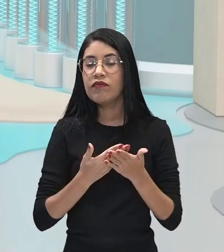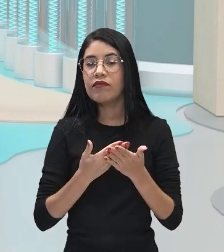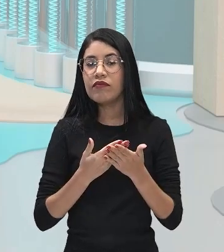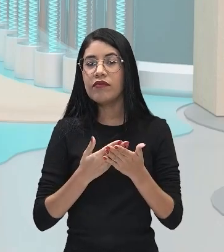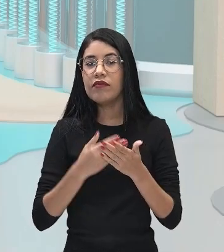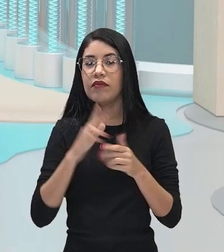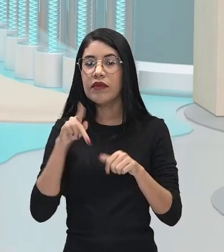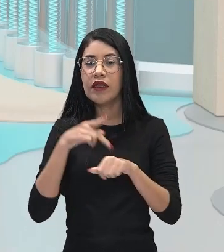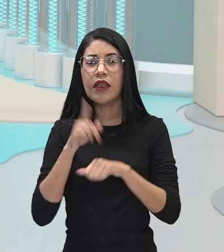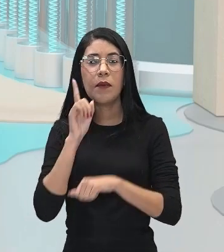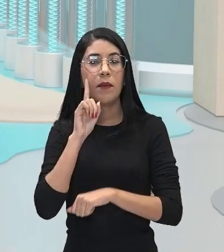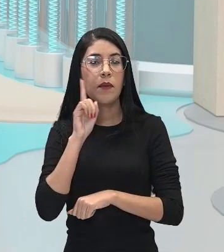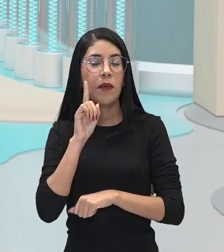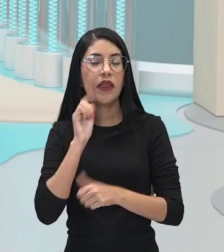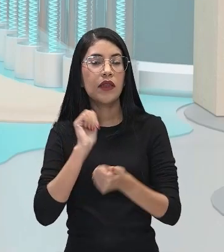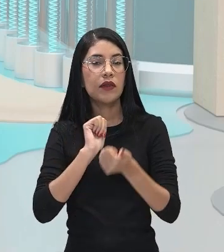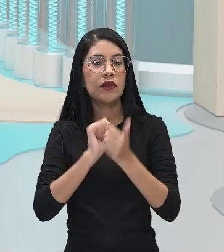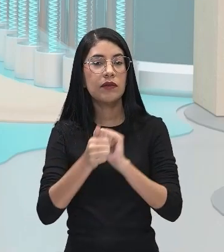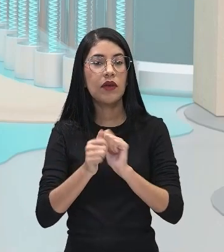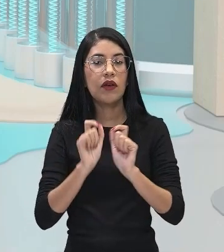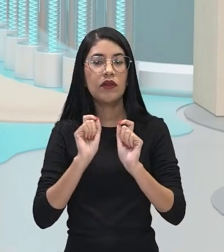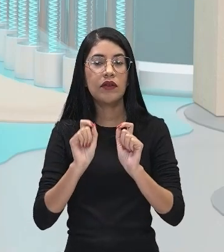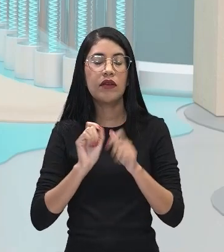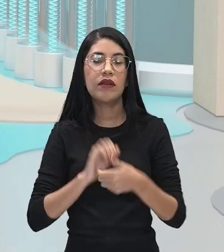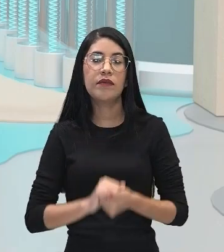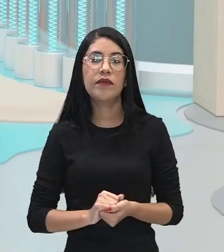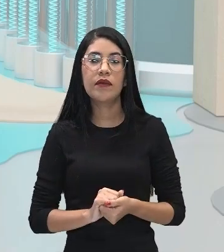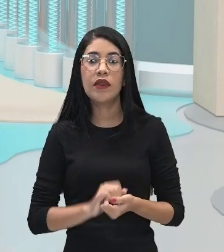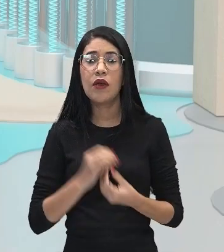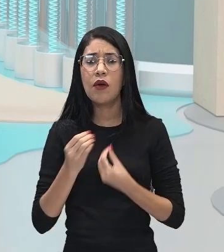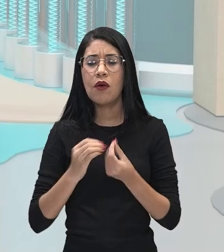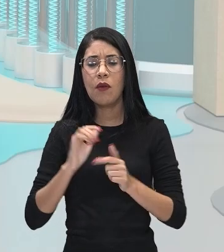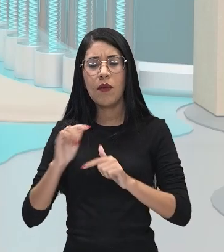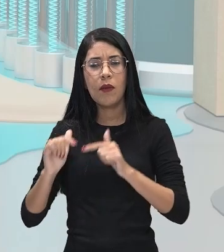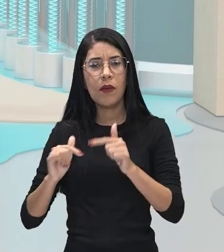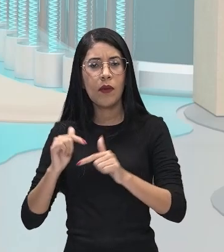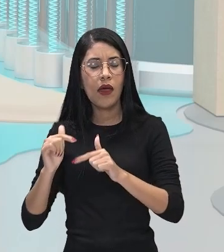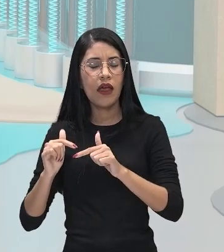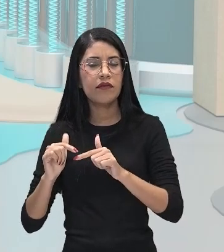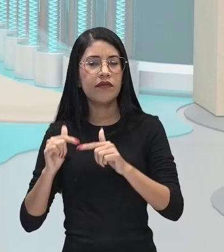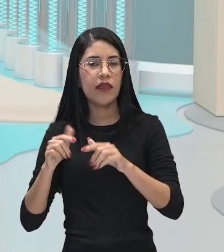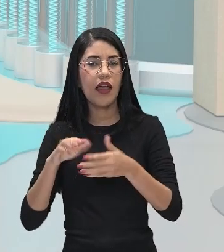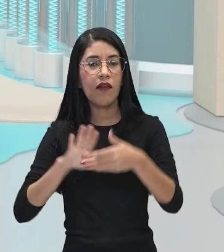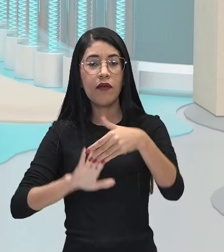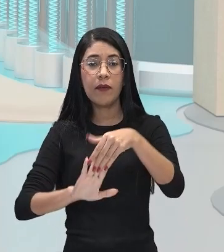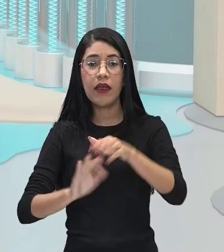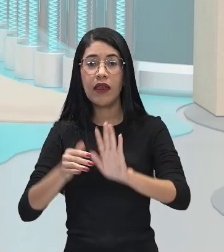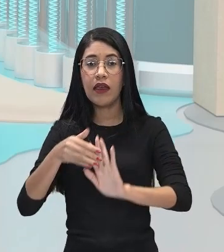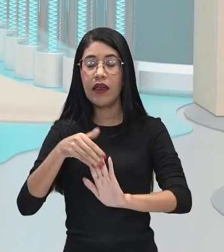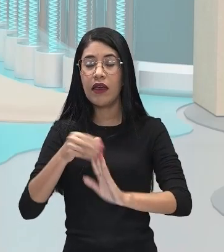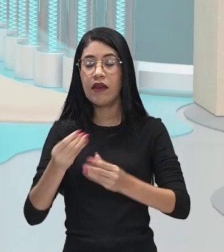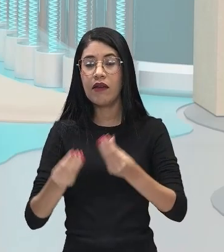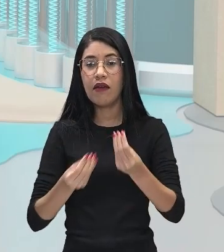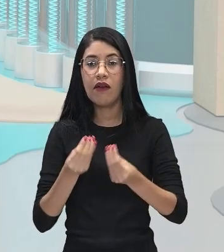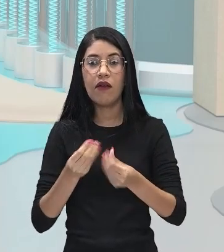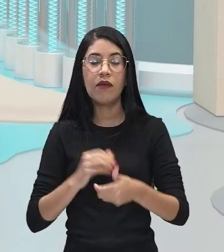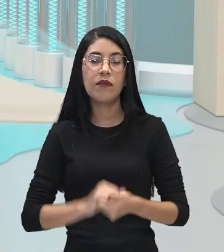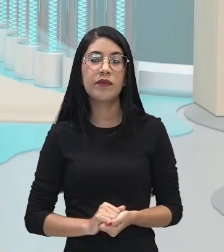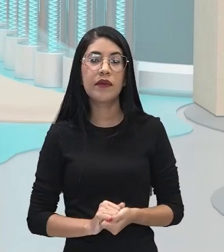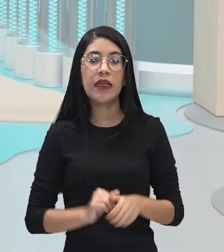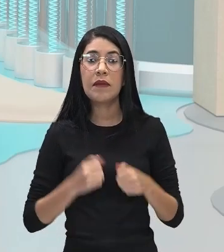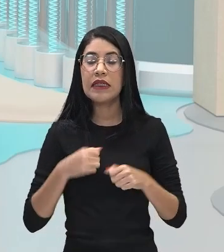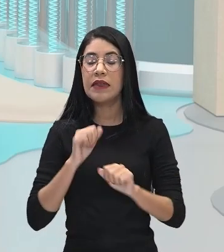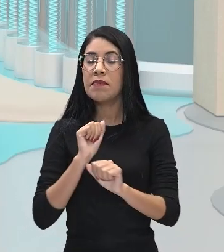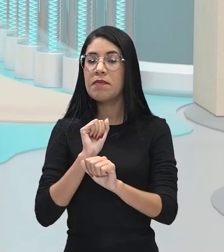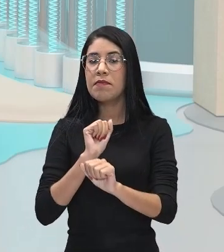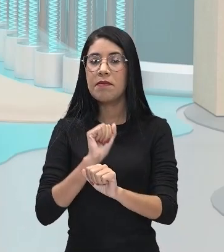de Medicina do Esporte, né, para a prescrição do trabalho da flexibilidade é que o tipo de trabalho seja estático, ou